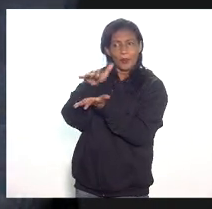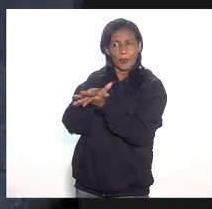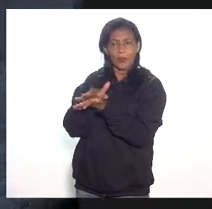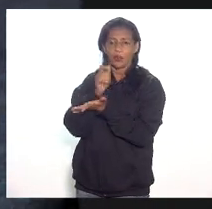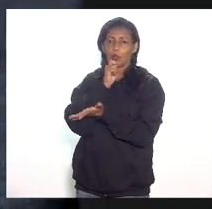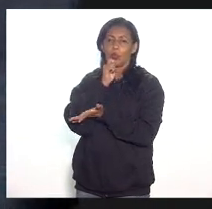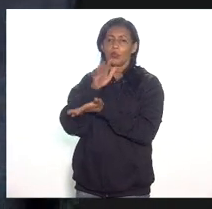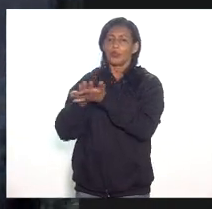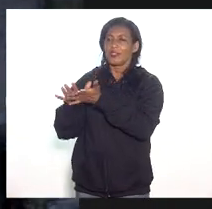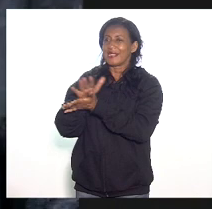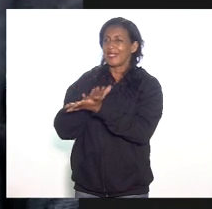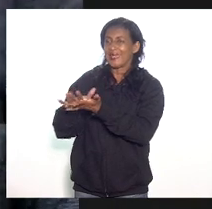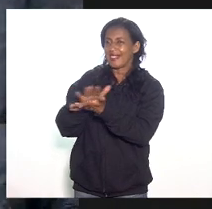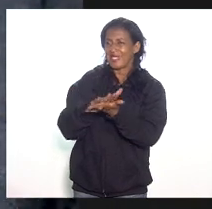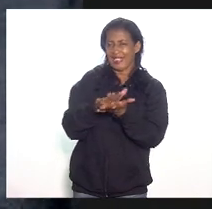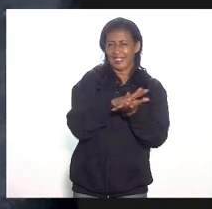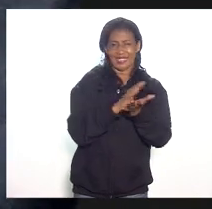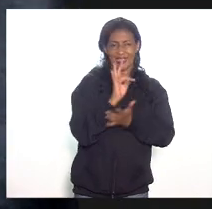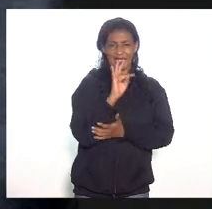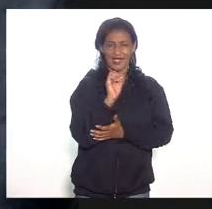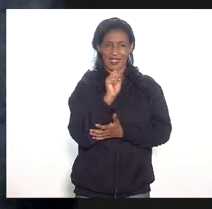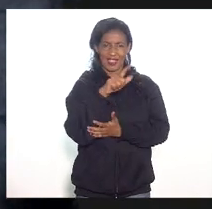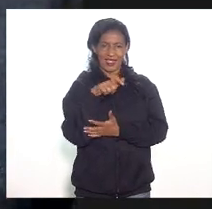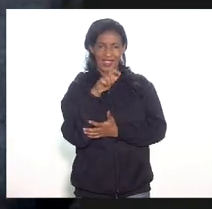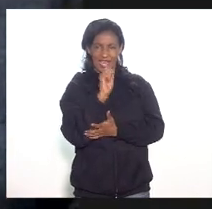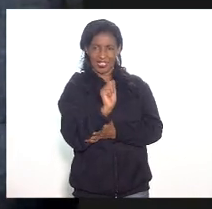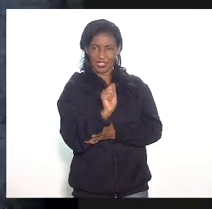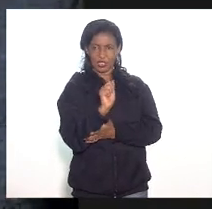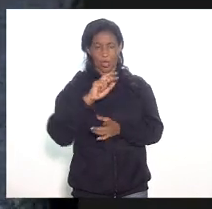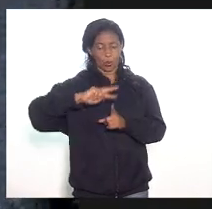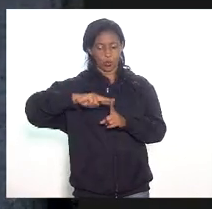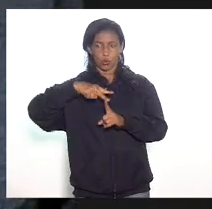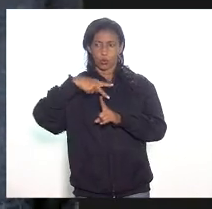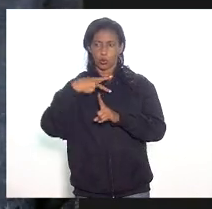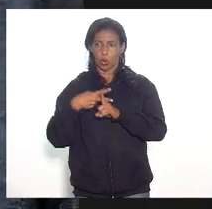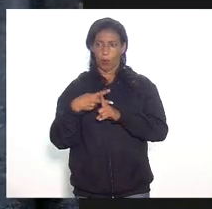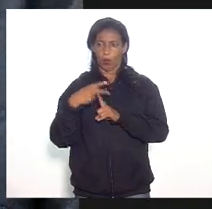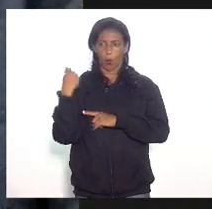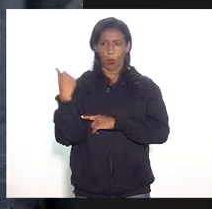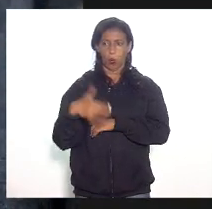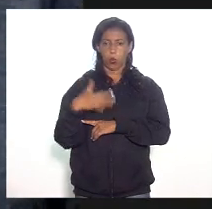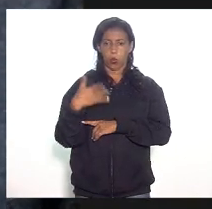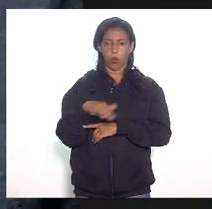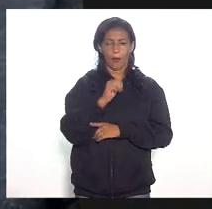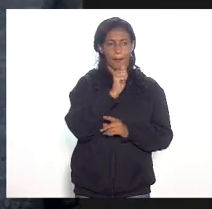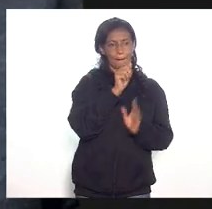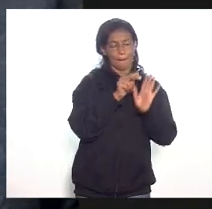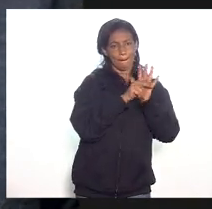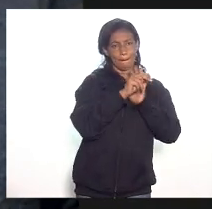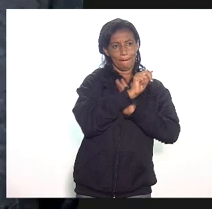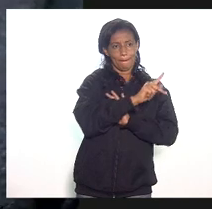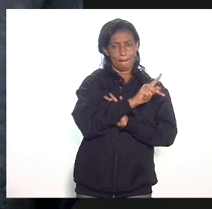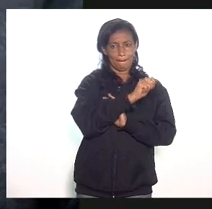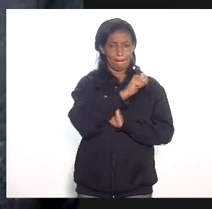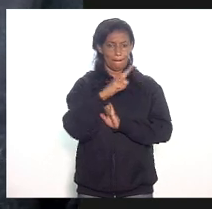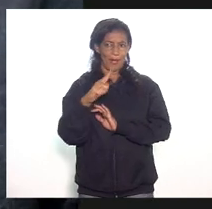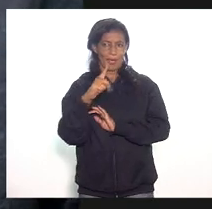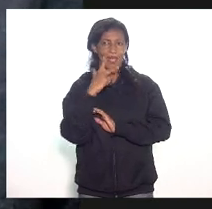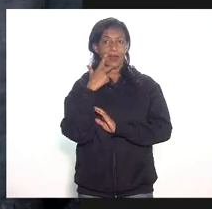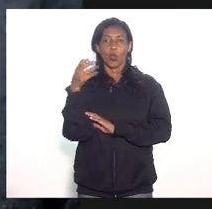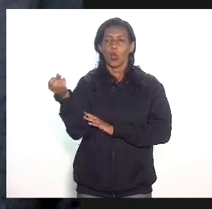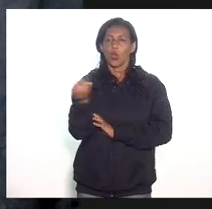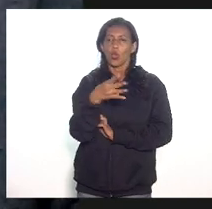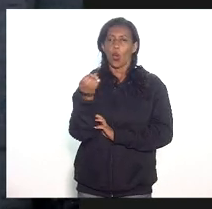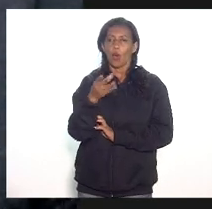nada a ver com taxa judiciária. Dobras de custas. O PL diz estabelecer dobras de custas